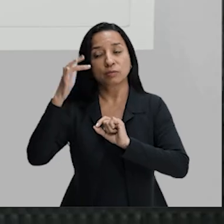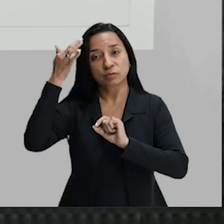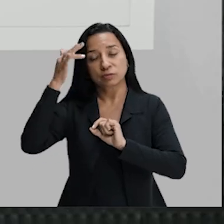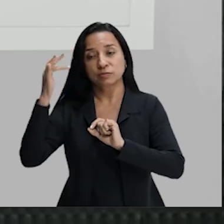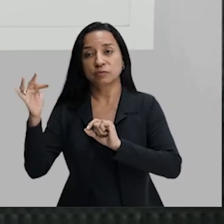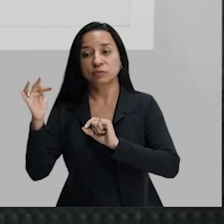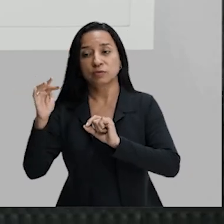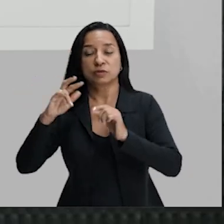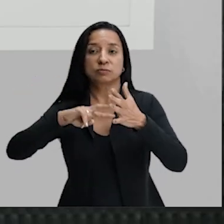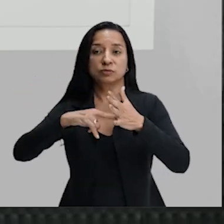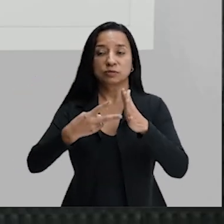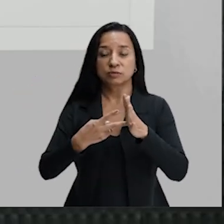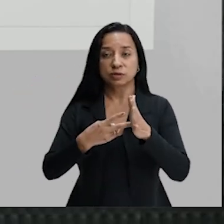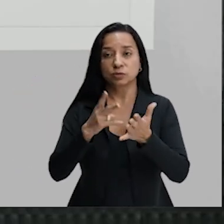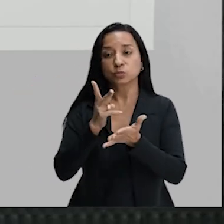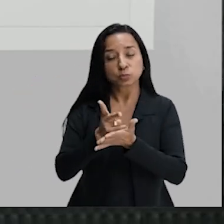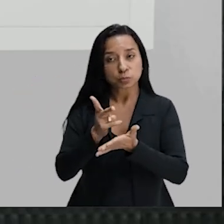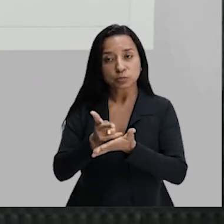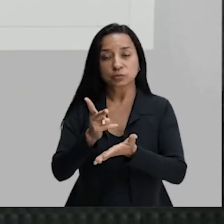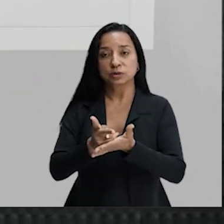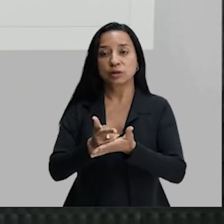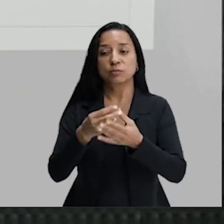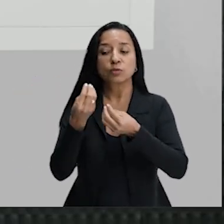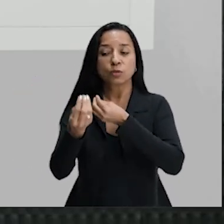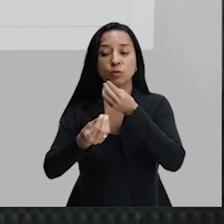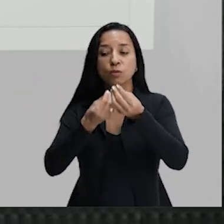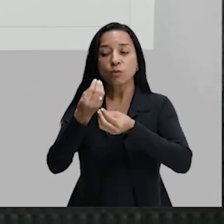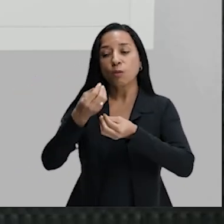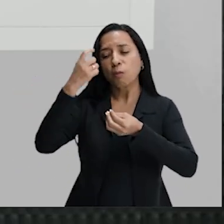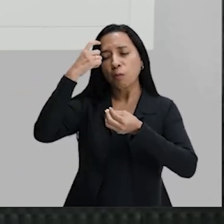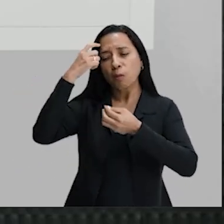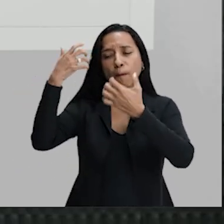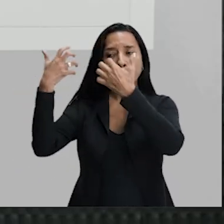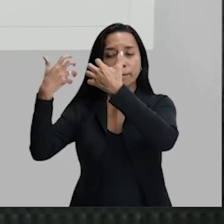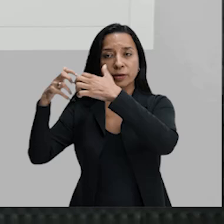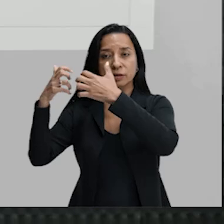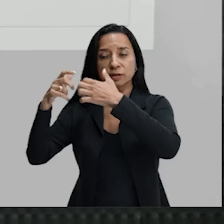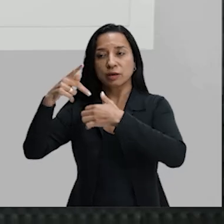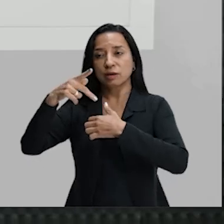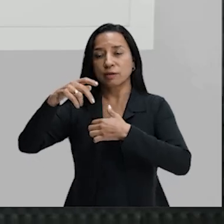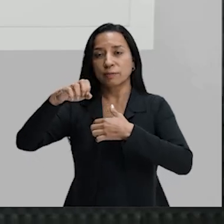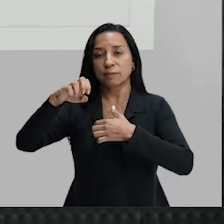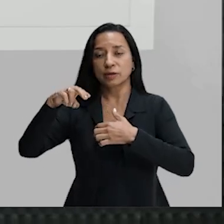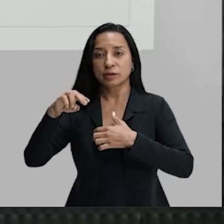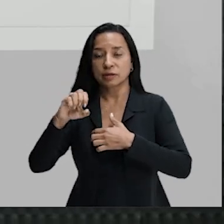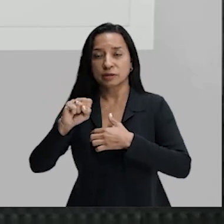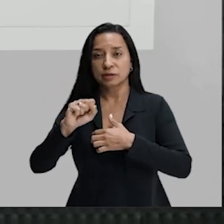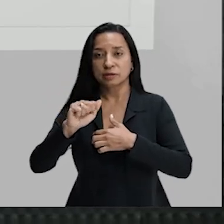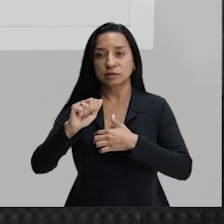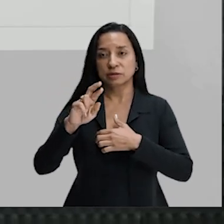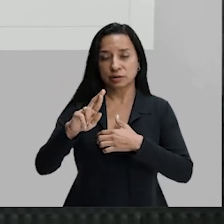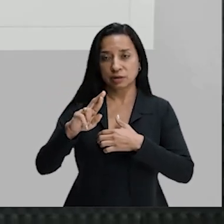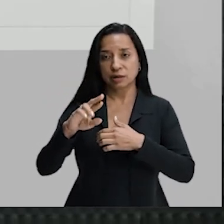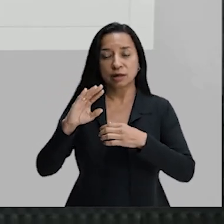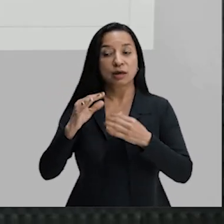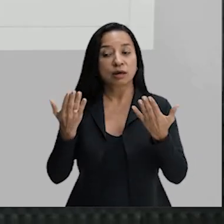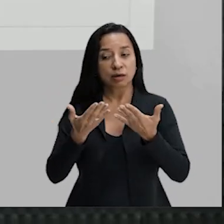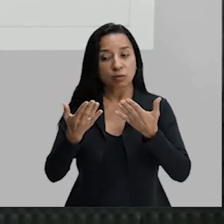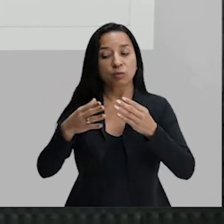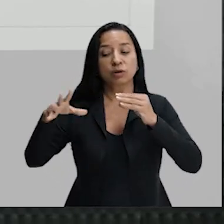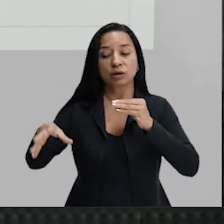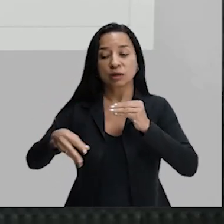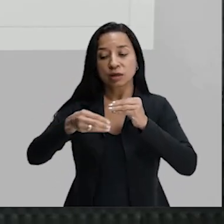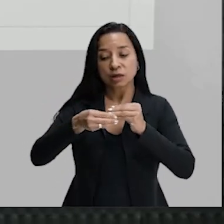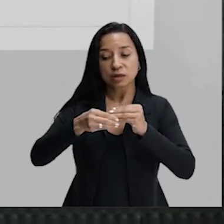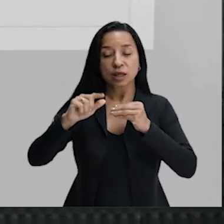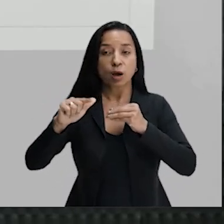sendo trazida para a gente sempre como o pensar, ok? E aí eu quero acrescentar a vocês um